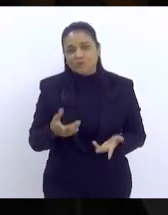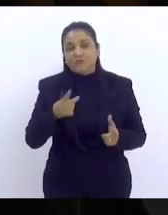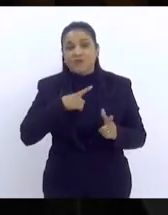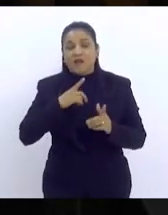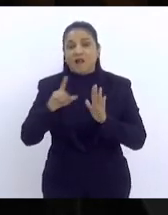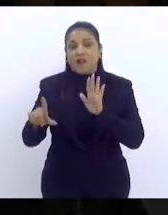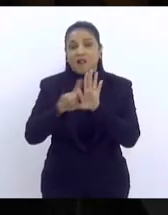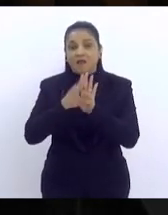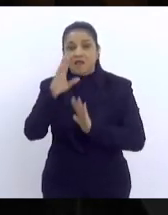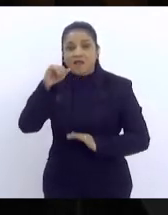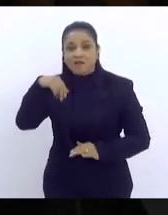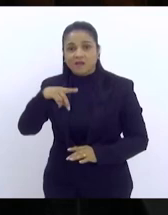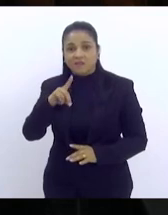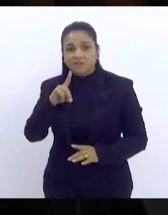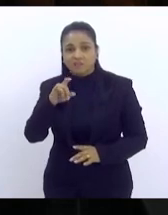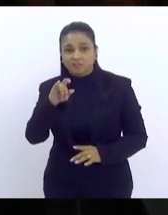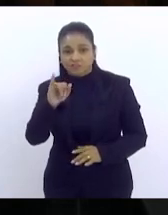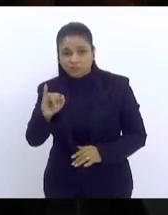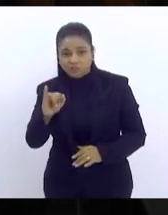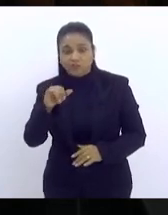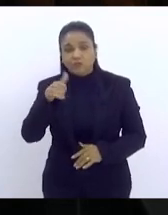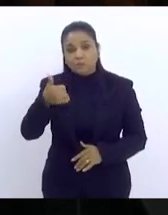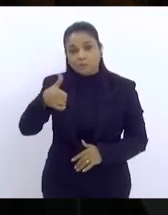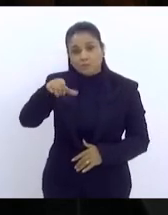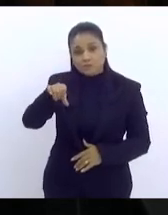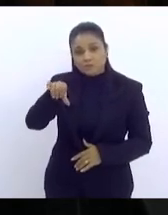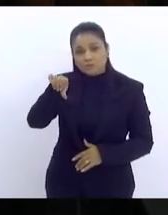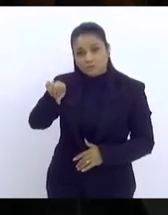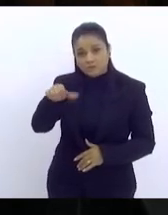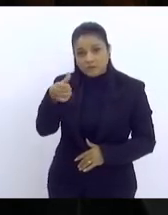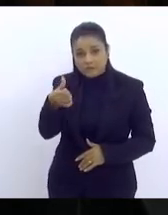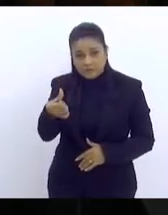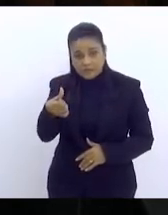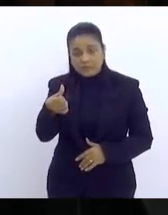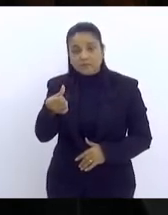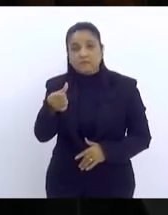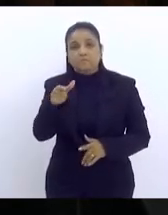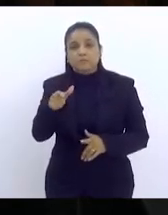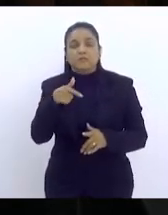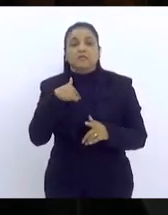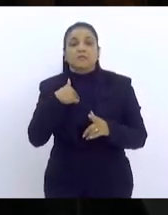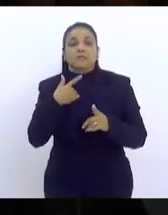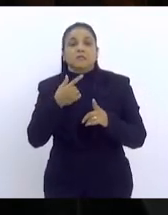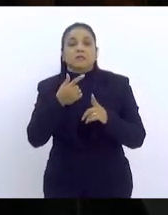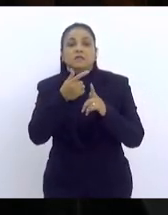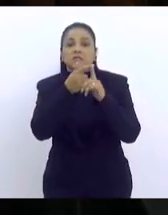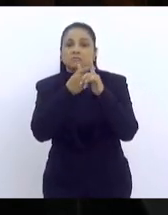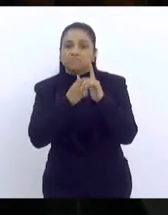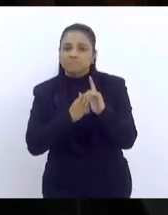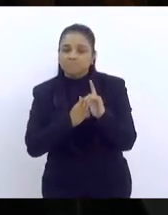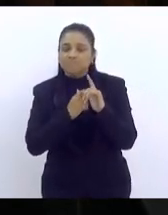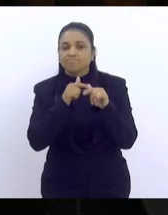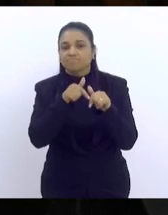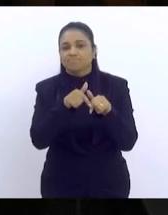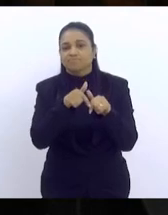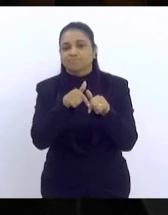de 96 que isentou com apoio da Constituição